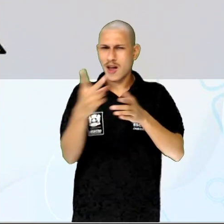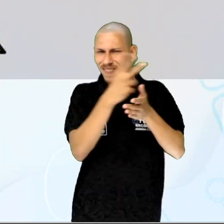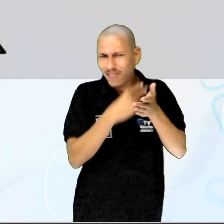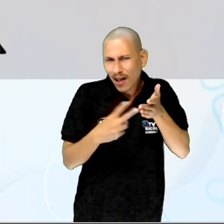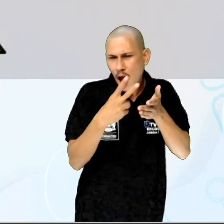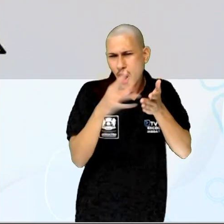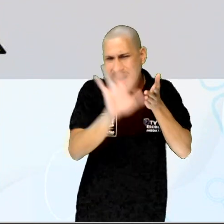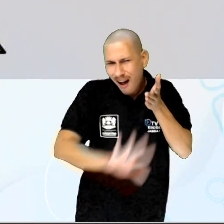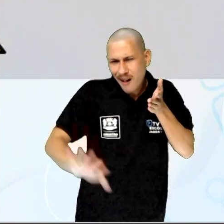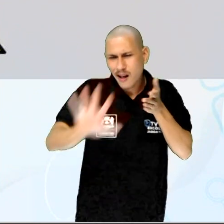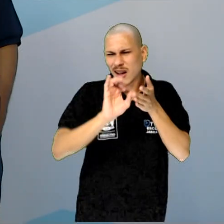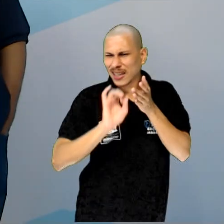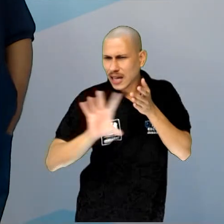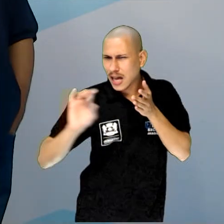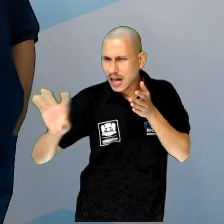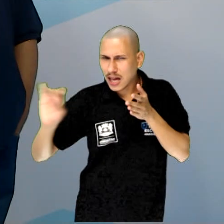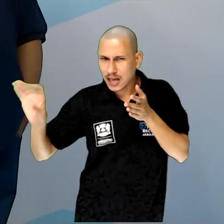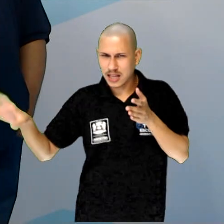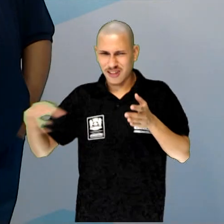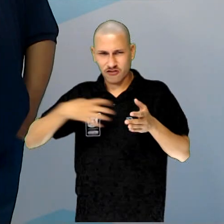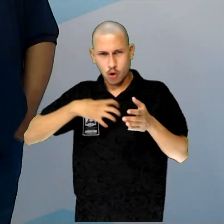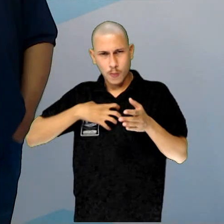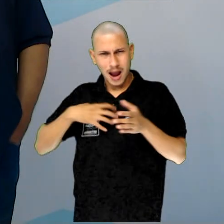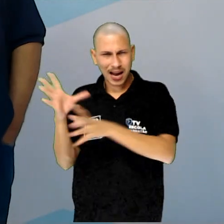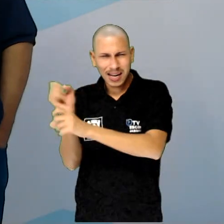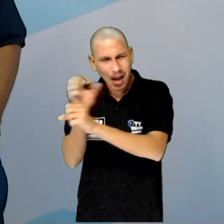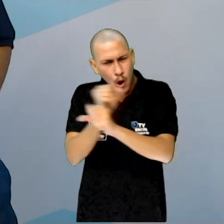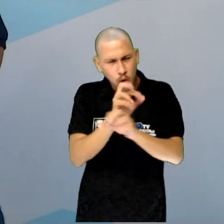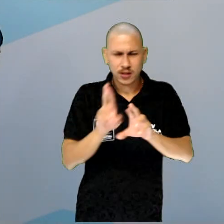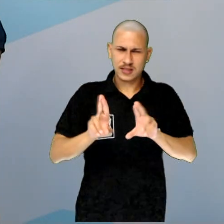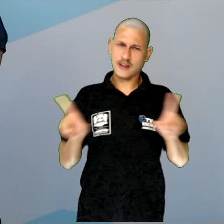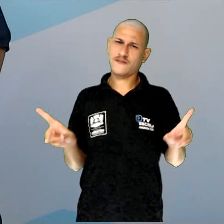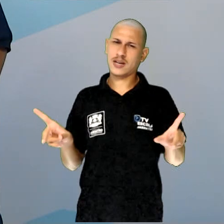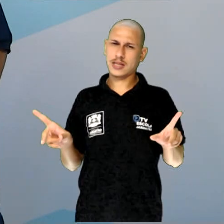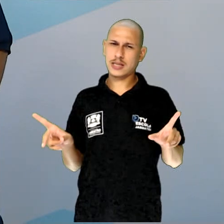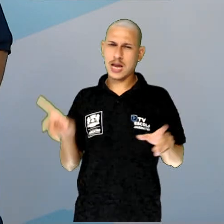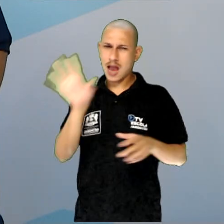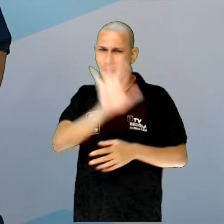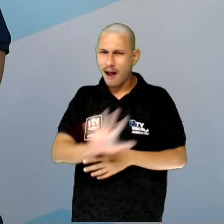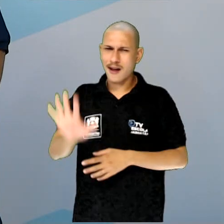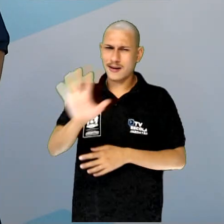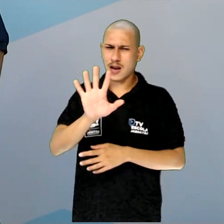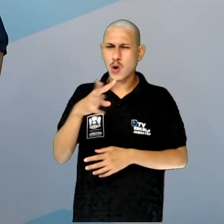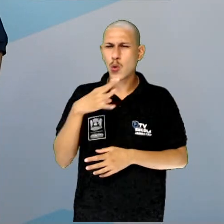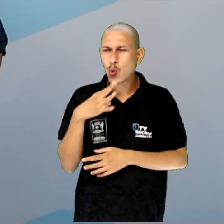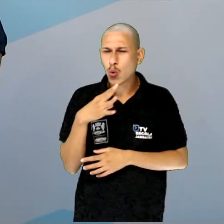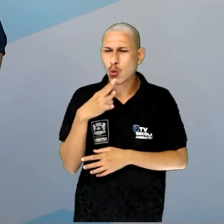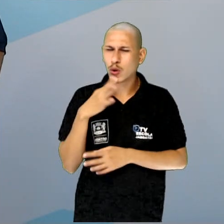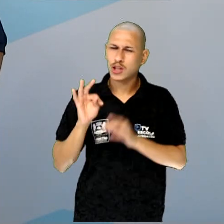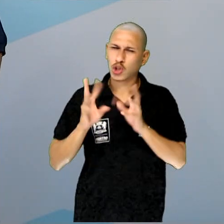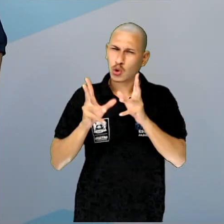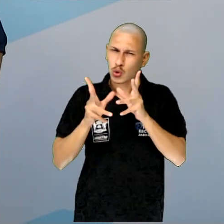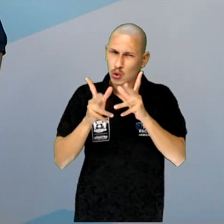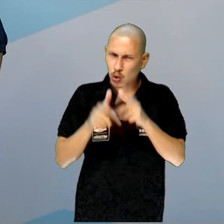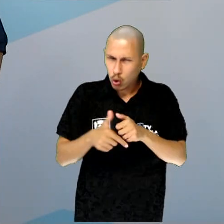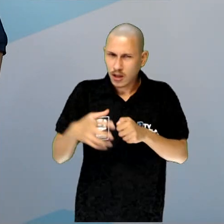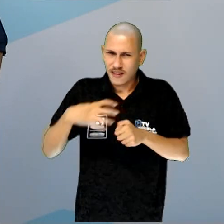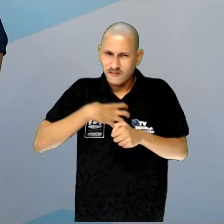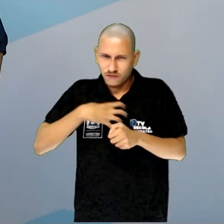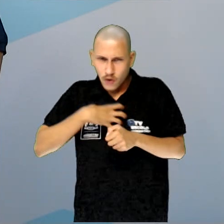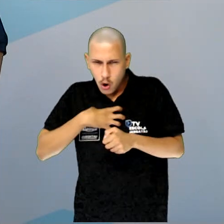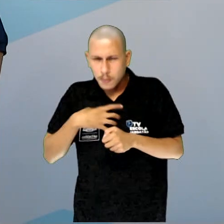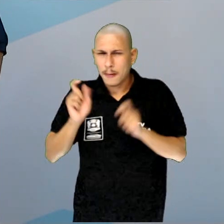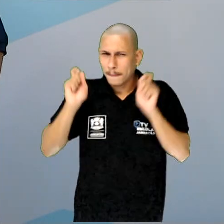ele vai ter uma maneira diferente da gente calcular a sua área, né? A gente precisa conhecer todas